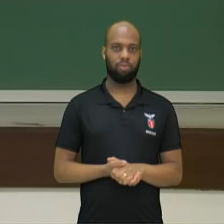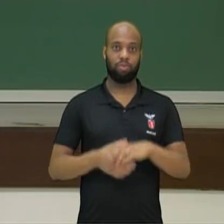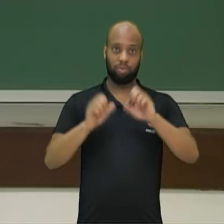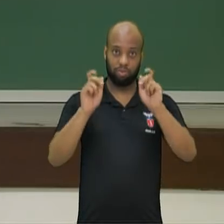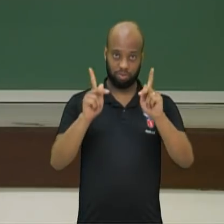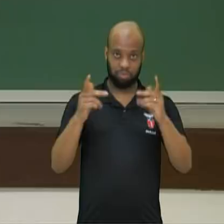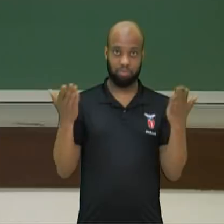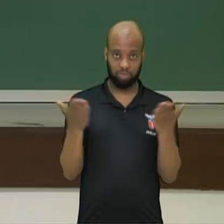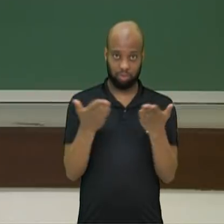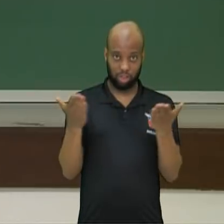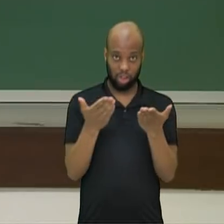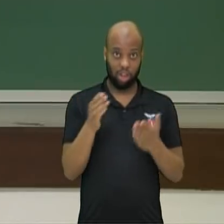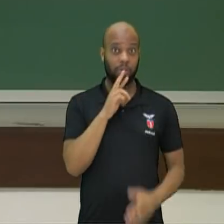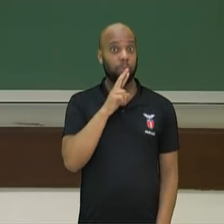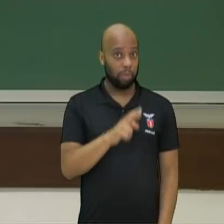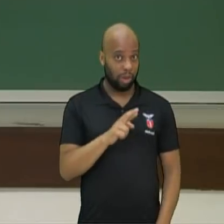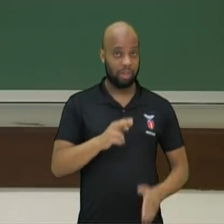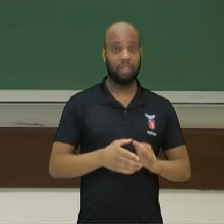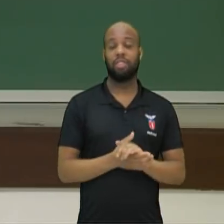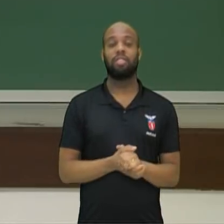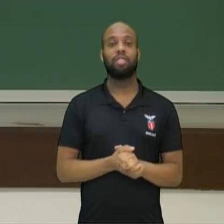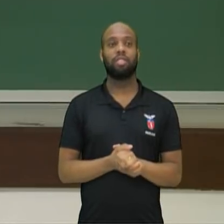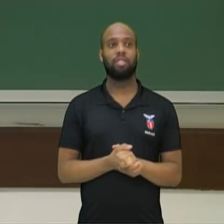Vamos lá? Então, ali.